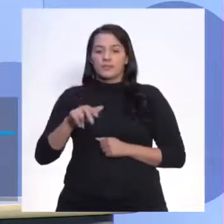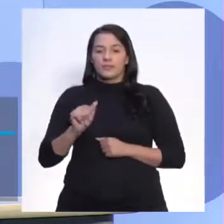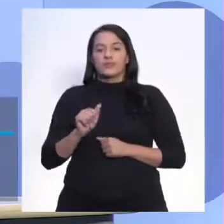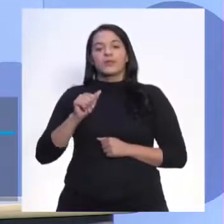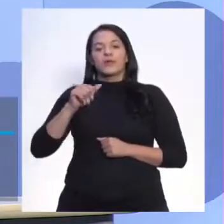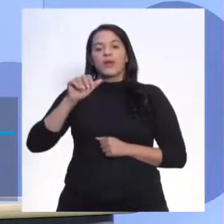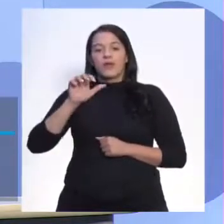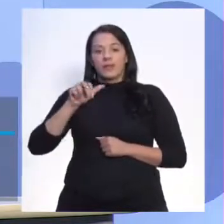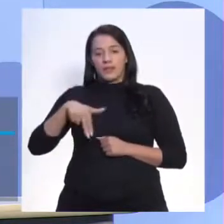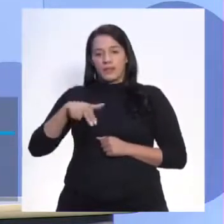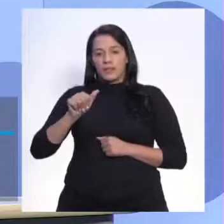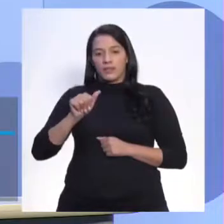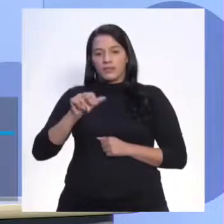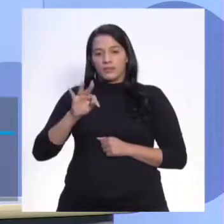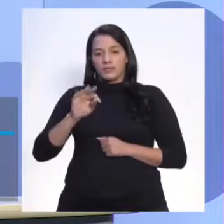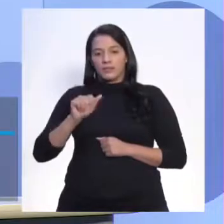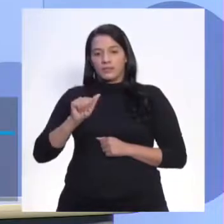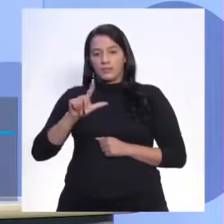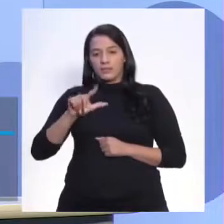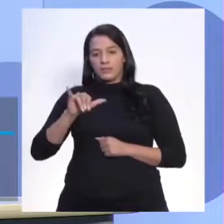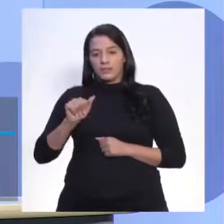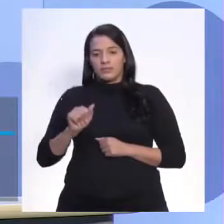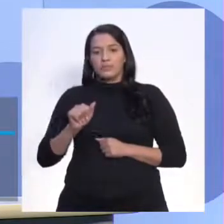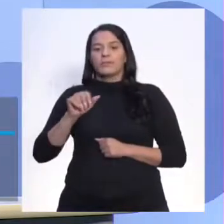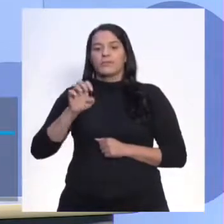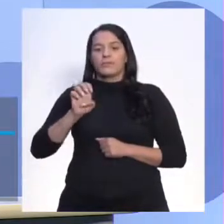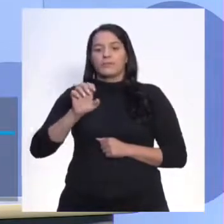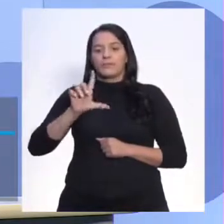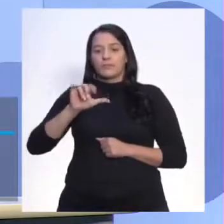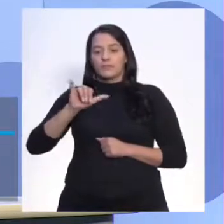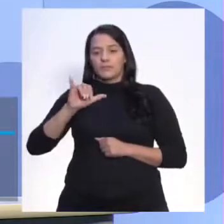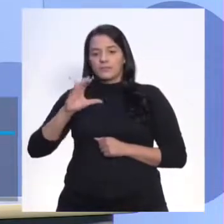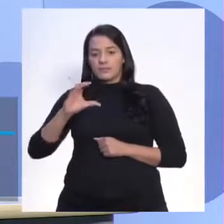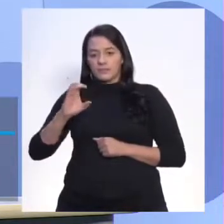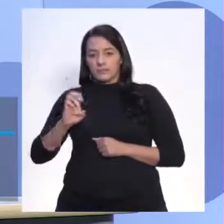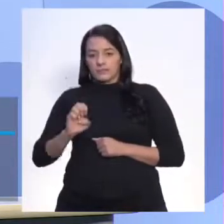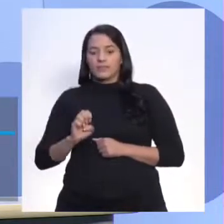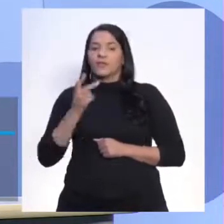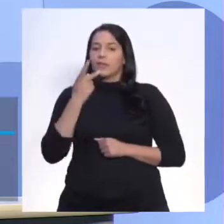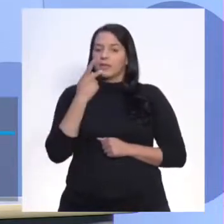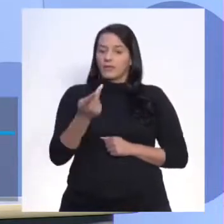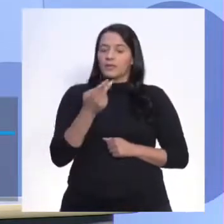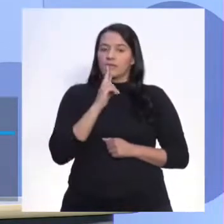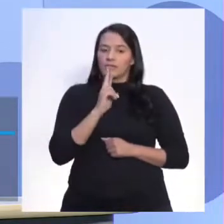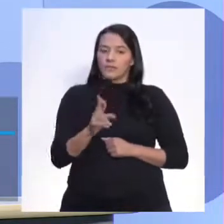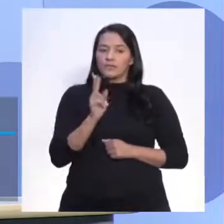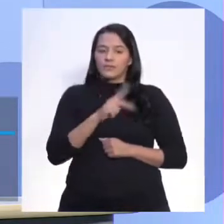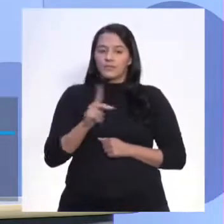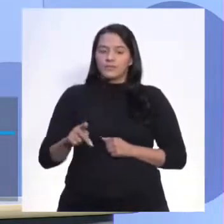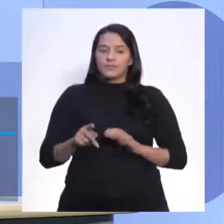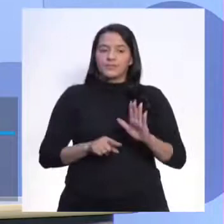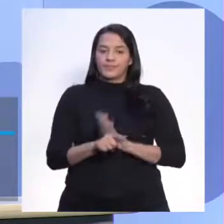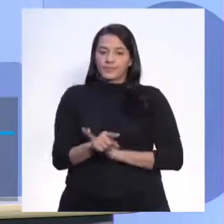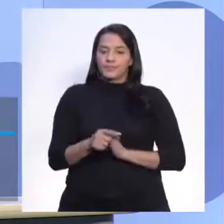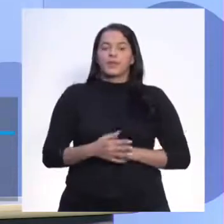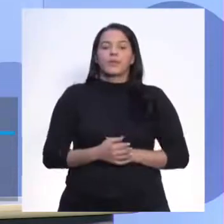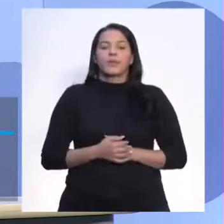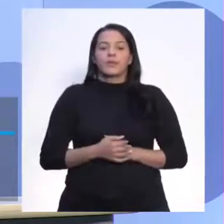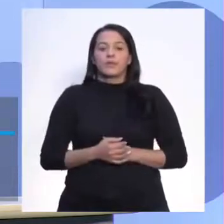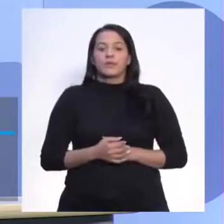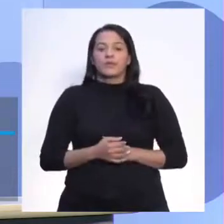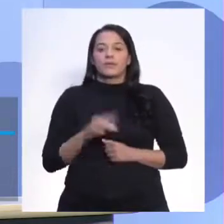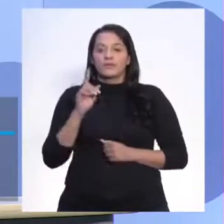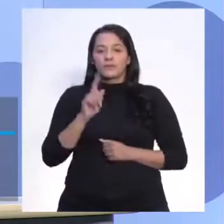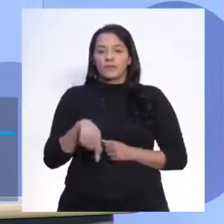e Nicolas, da professora Sandra. Quero mandar uma resposta para 2 professores que fizeram uma pergunta aí. A professora Márcia perguntou